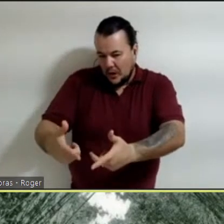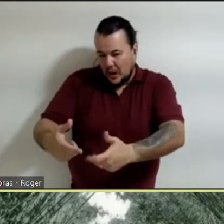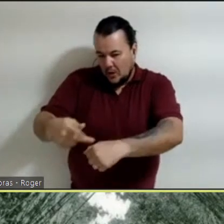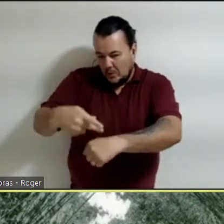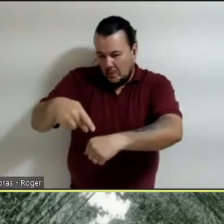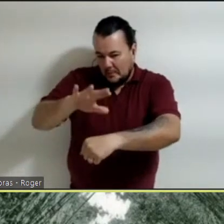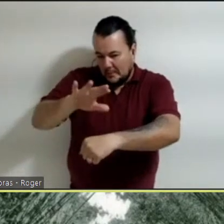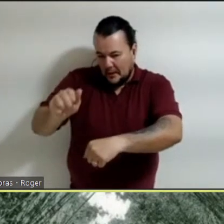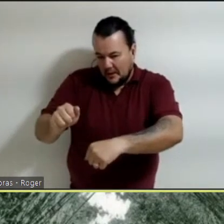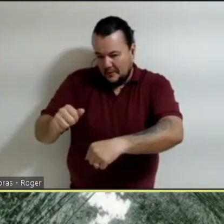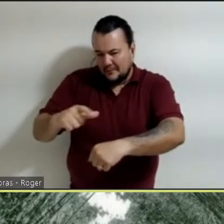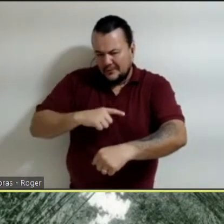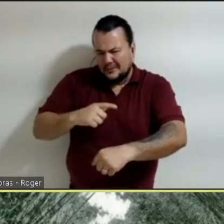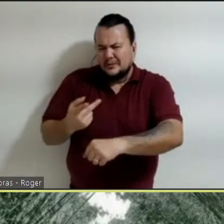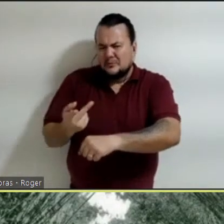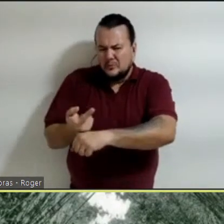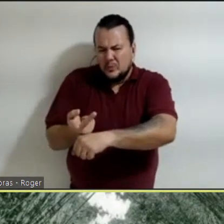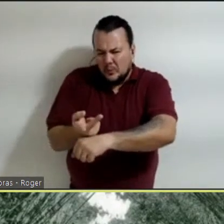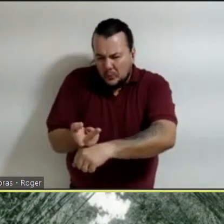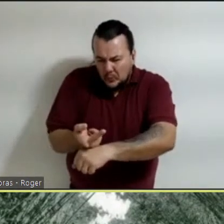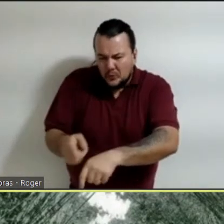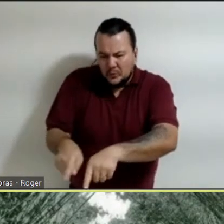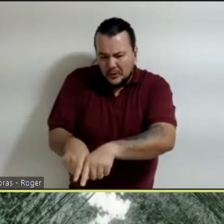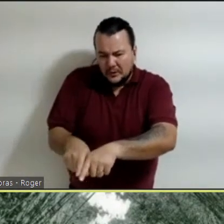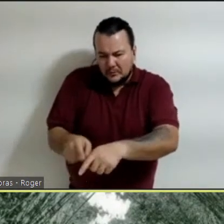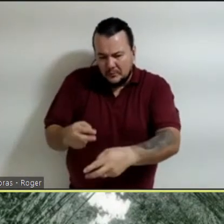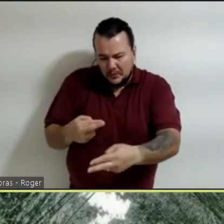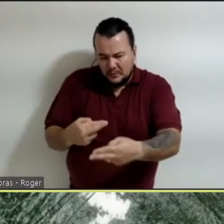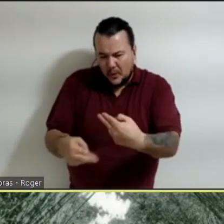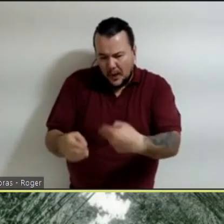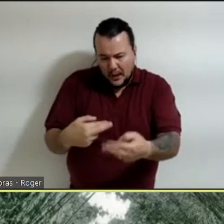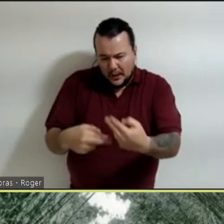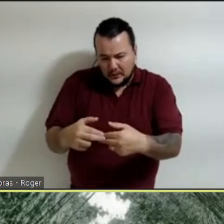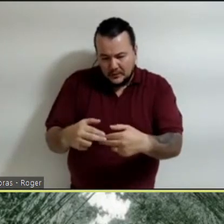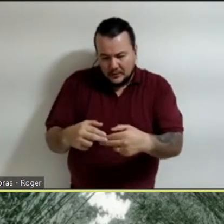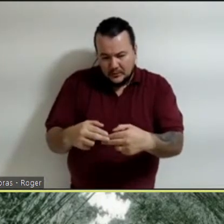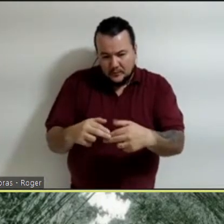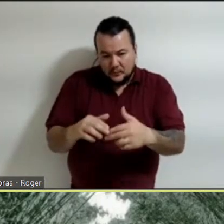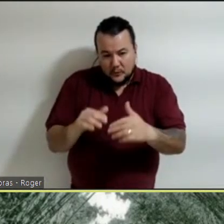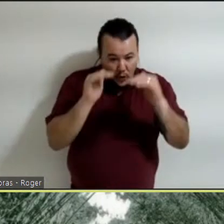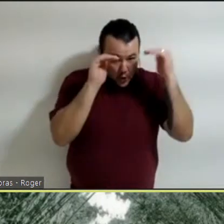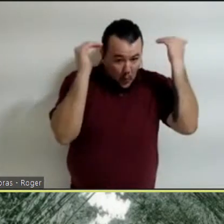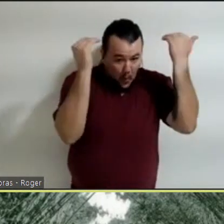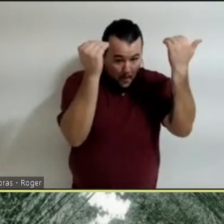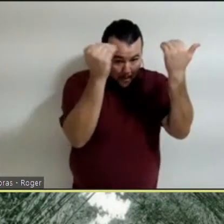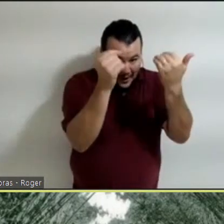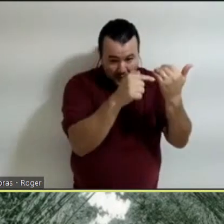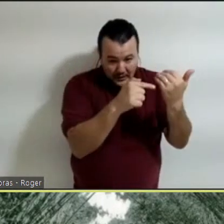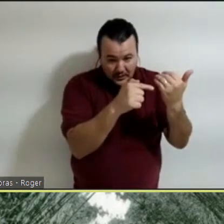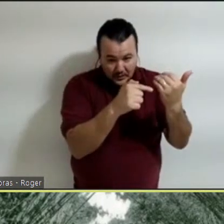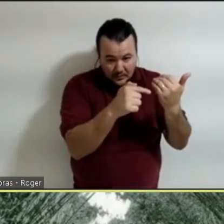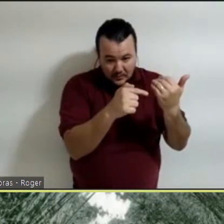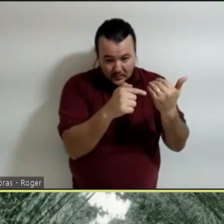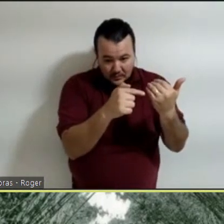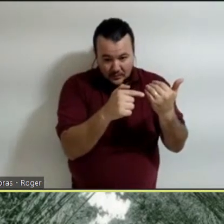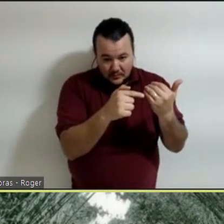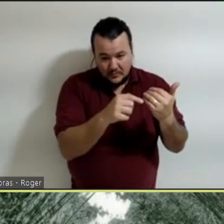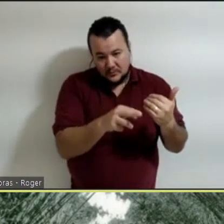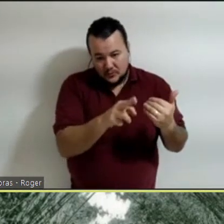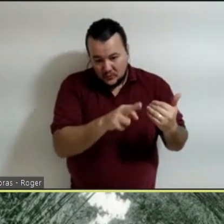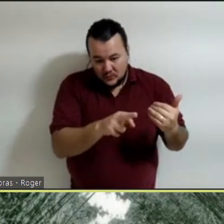que os mexicanos foram muito melhores do que nós. Os mexicanos aplicaram na cidade universitária da